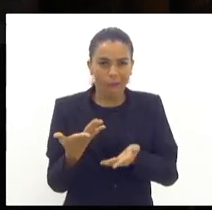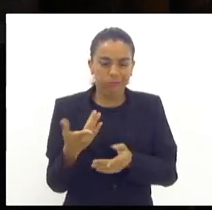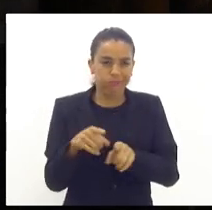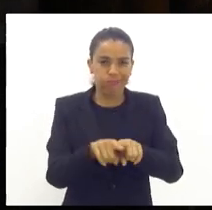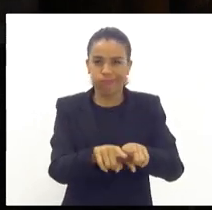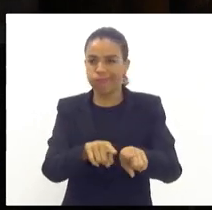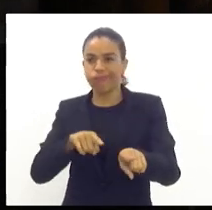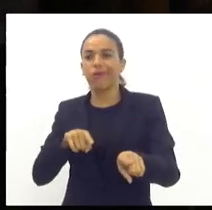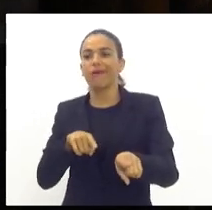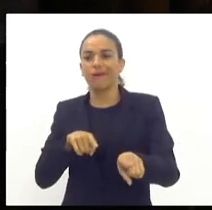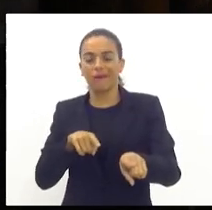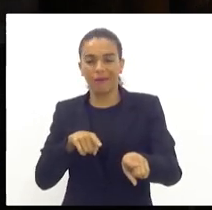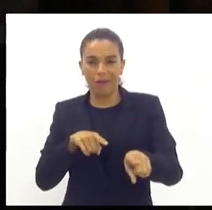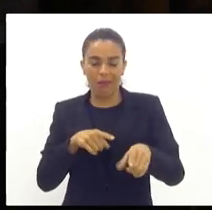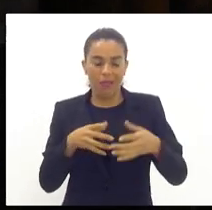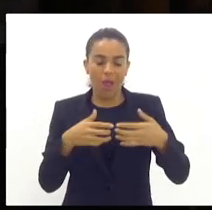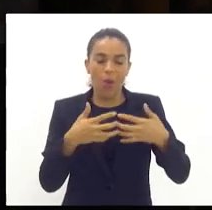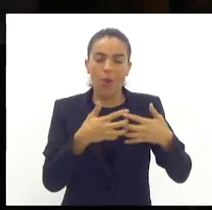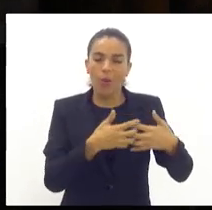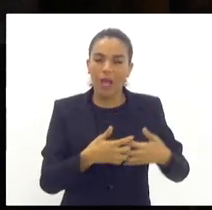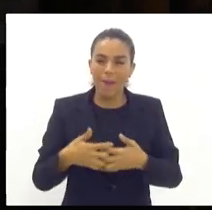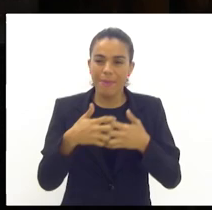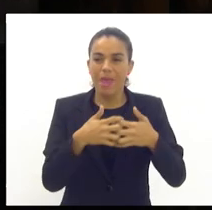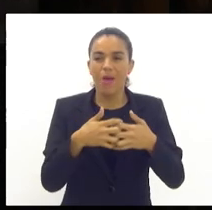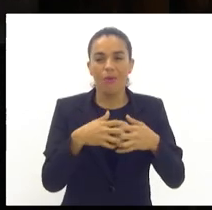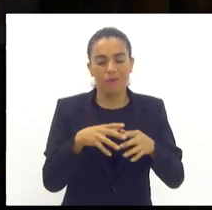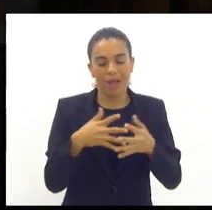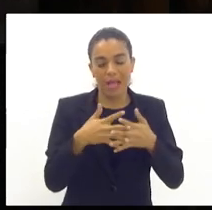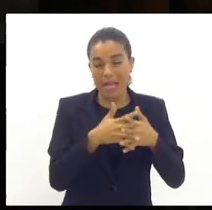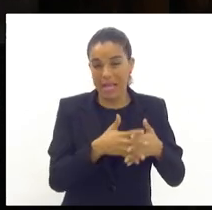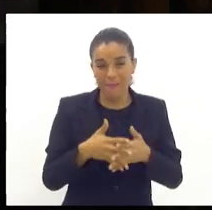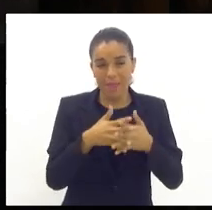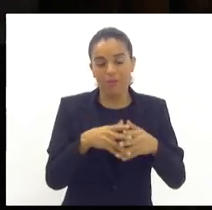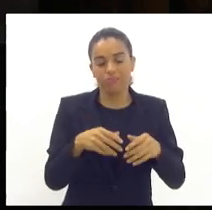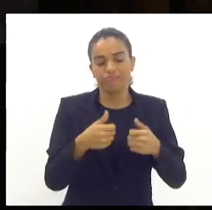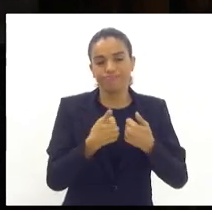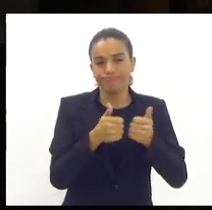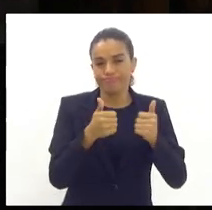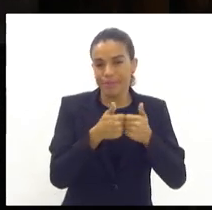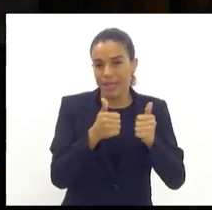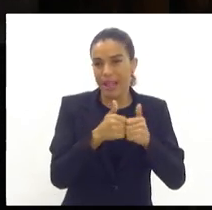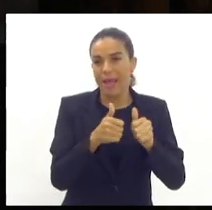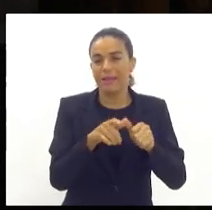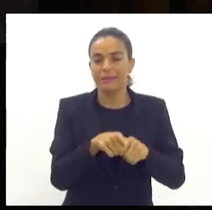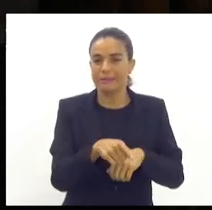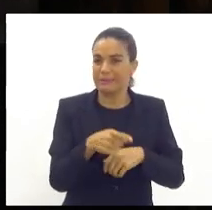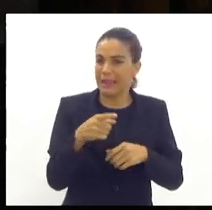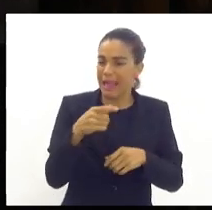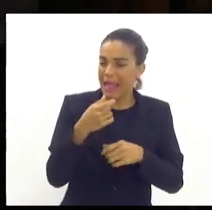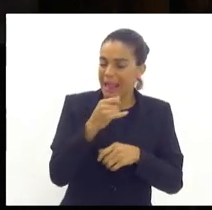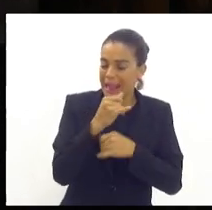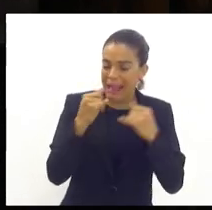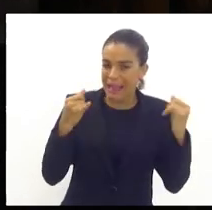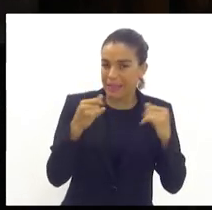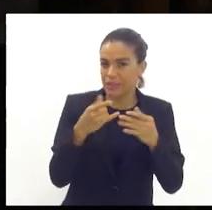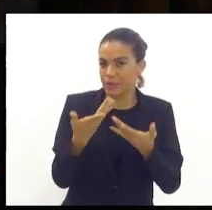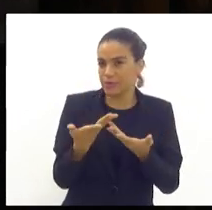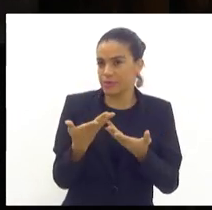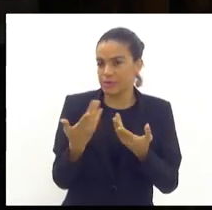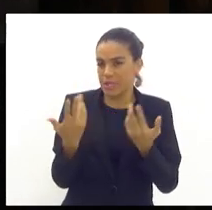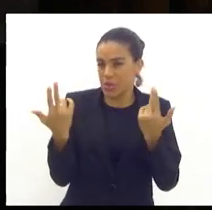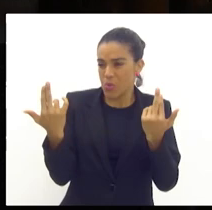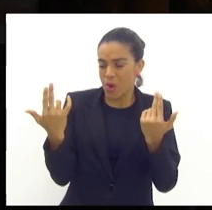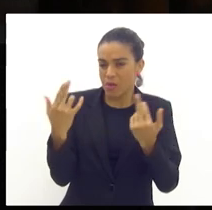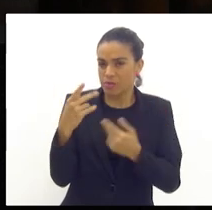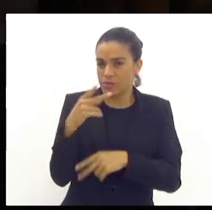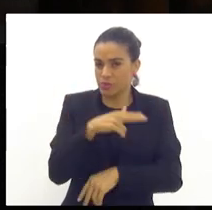esses produtos, entre os caminhões elétricos e os ônibus elétricos produzidos aqui no Brasil e os seus similares chineses. E eu chamo a atenção para o fato